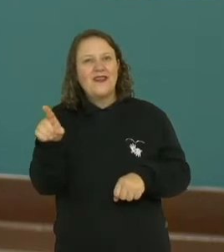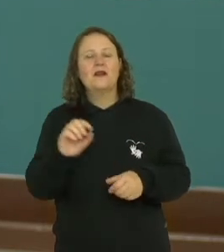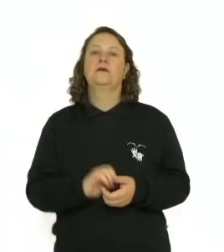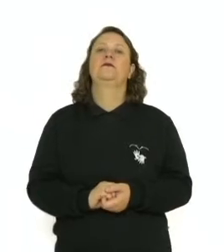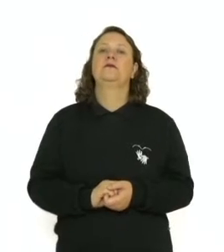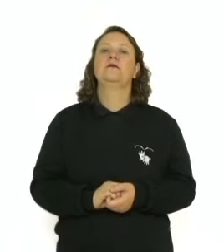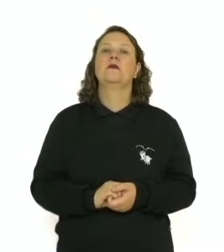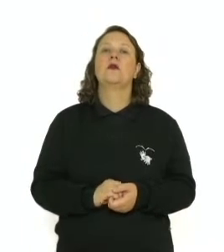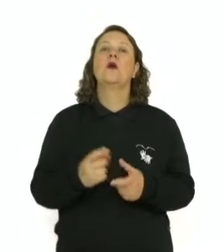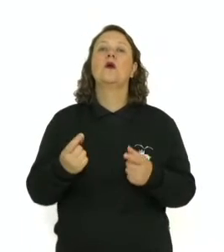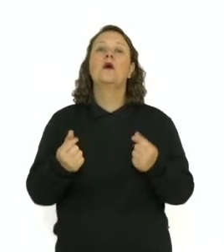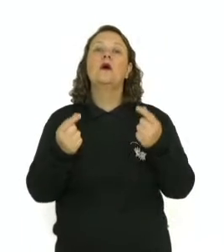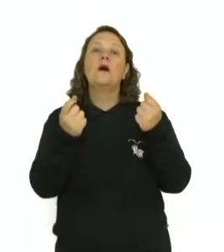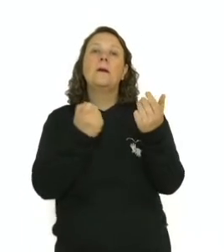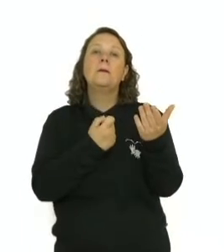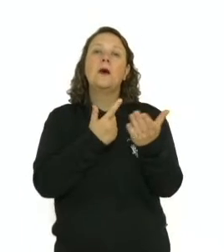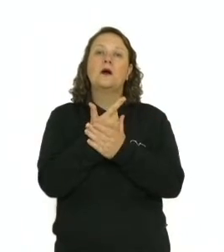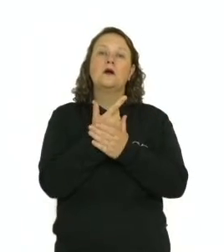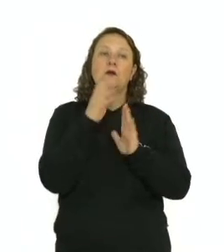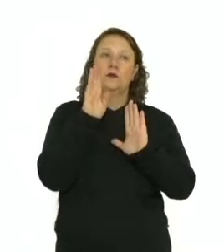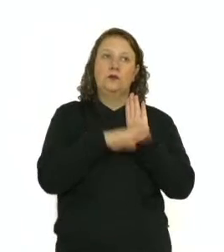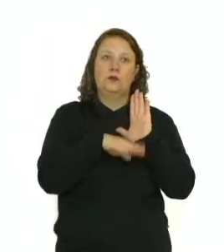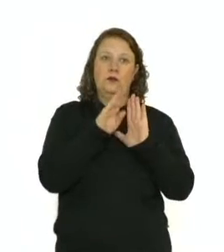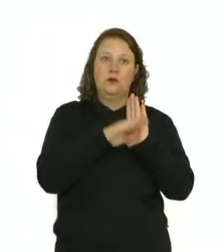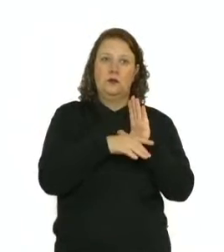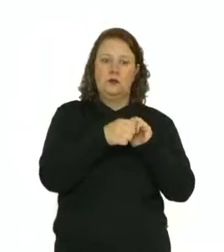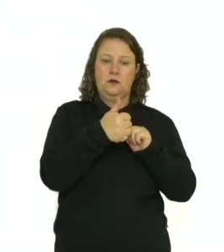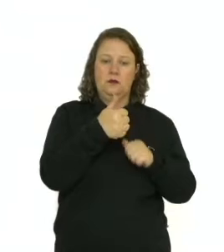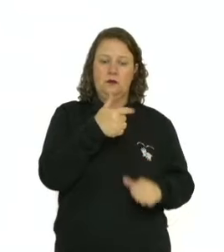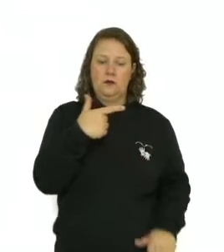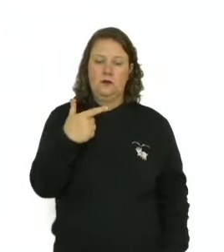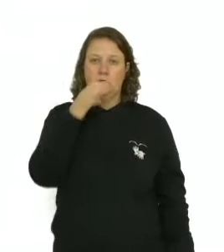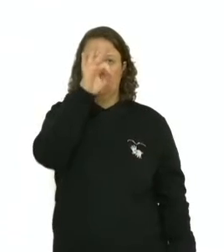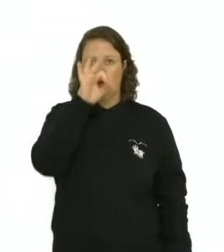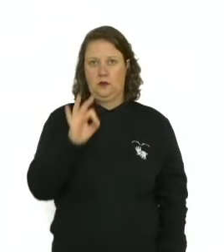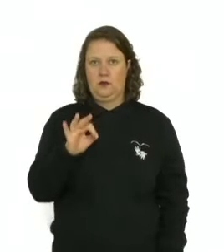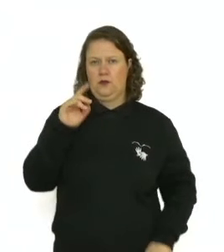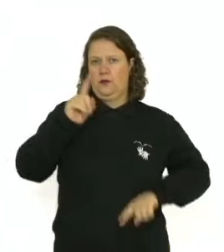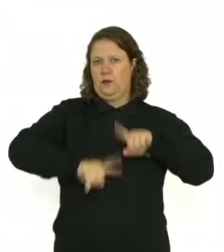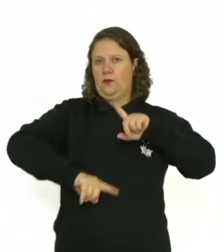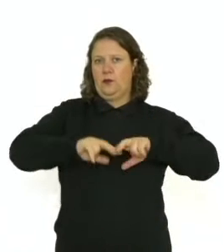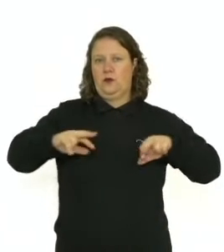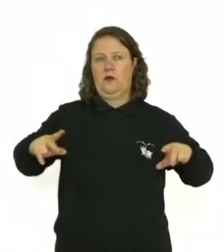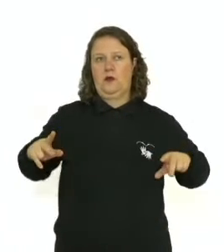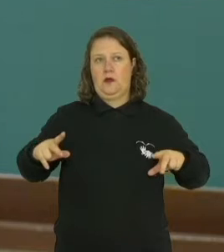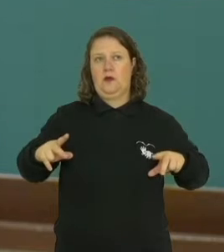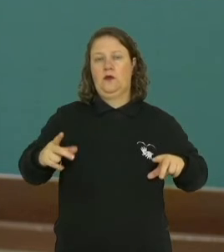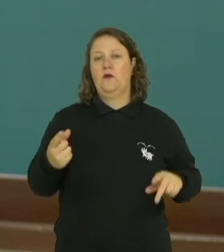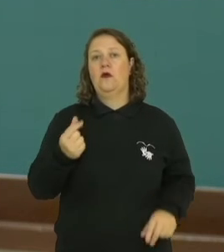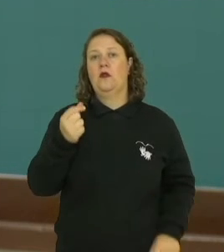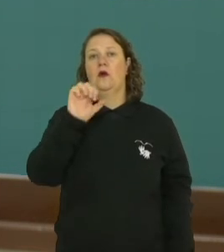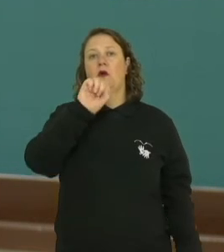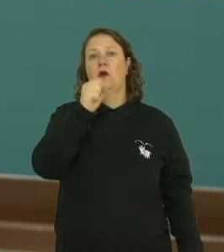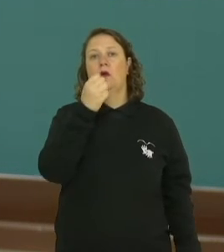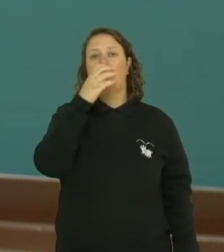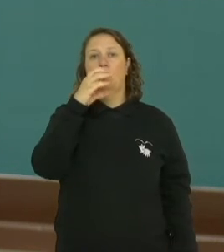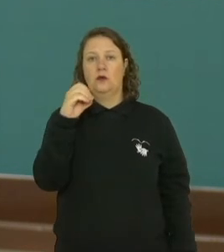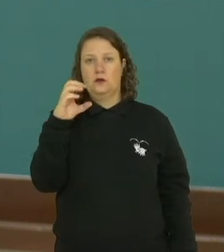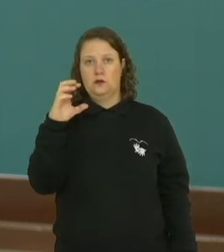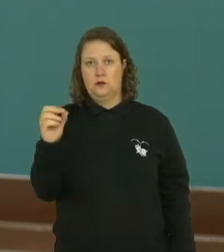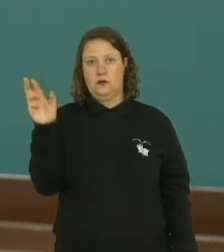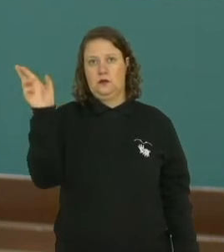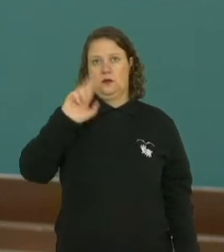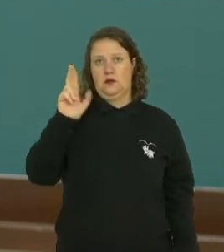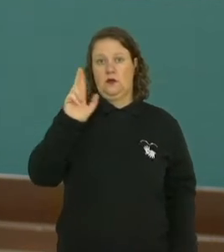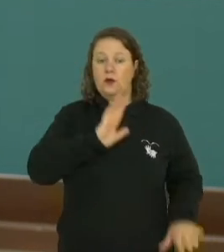Quanto pagaremos após um desconto de 12% em um objeto que custa R$ 800? Então, toma cuidado,